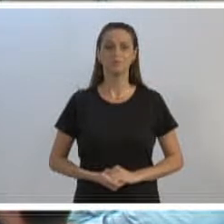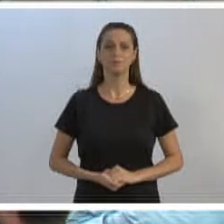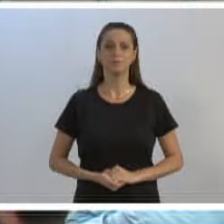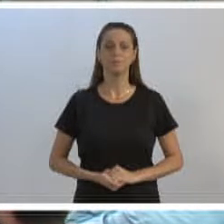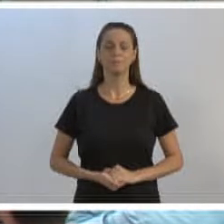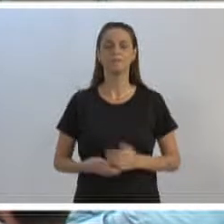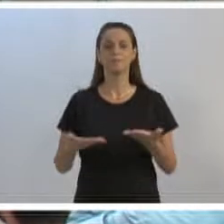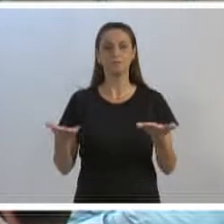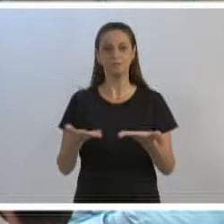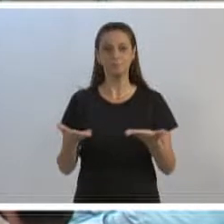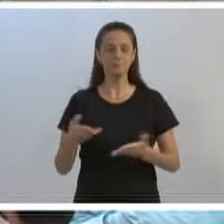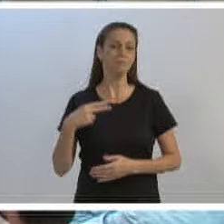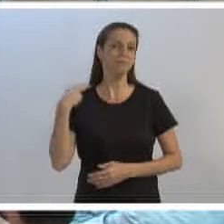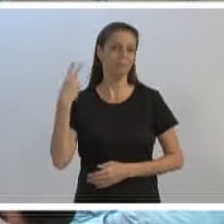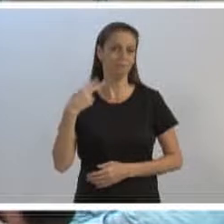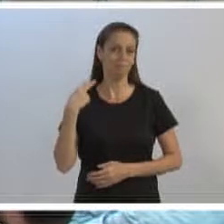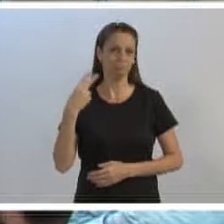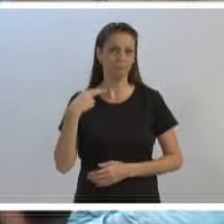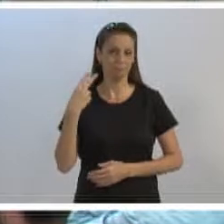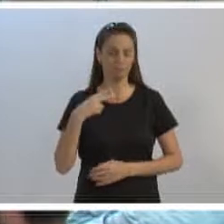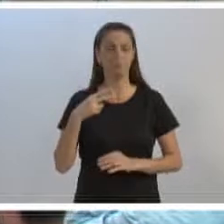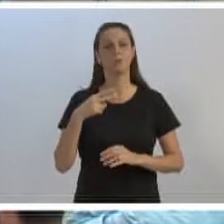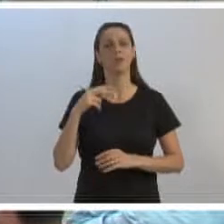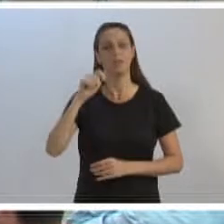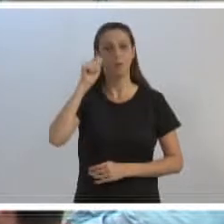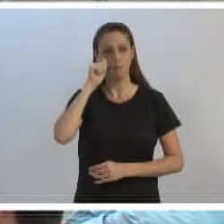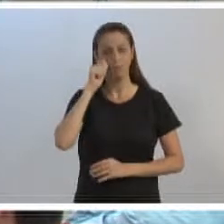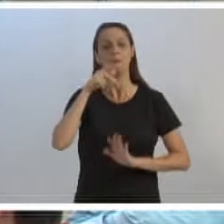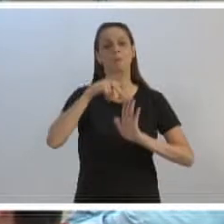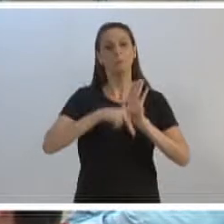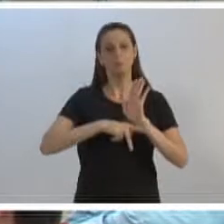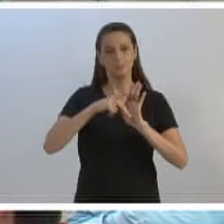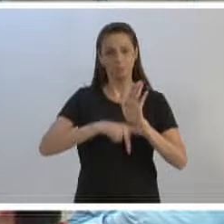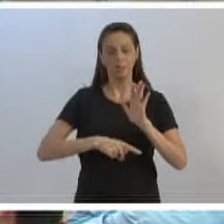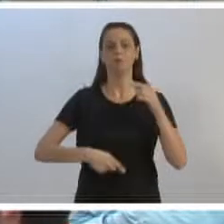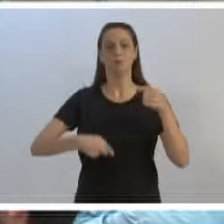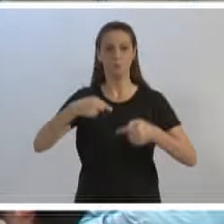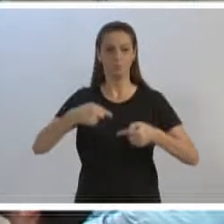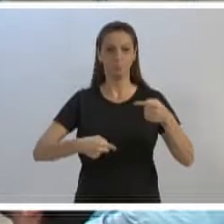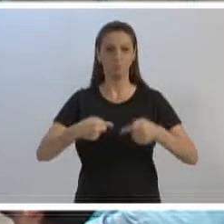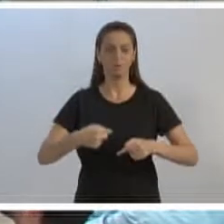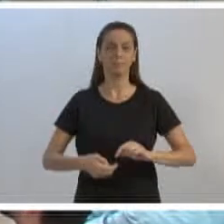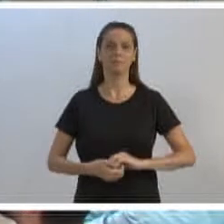Com a palavra agora, em discussão no projeto, o vereador Almir Vieira.